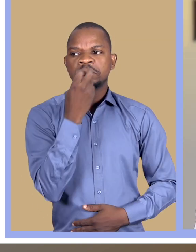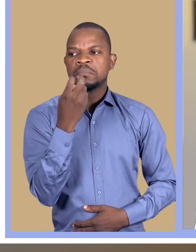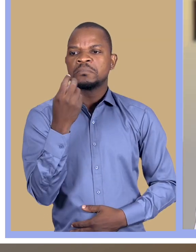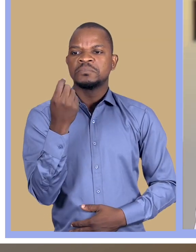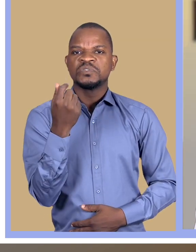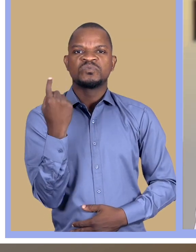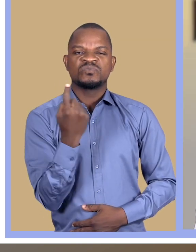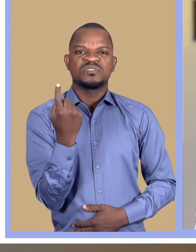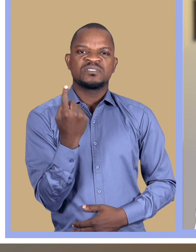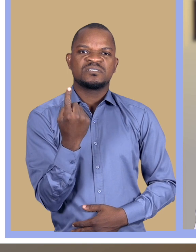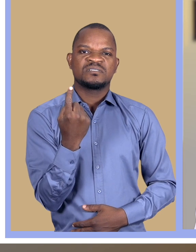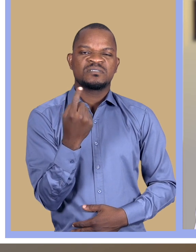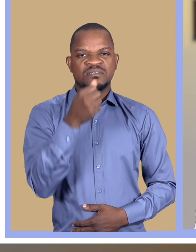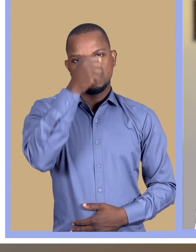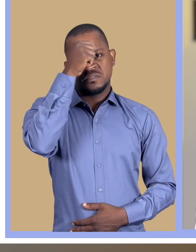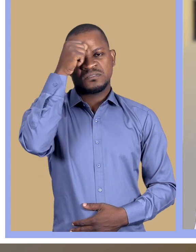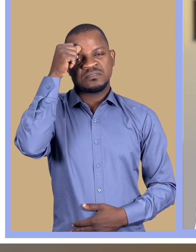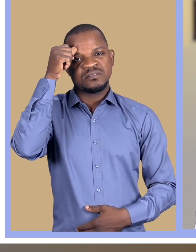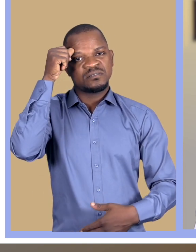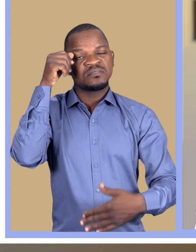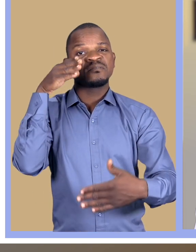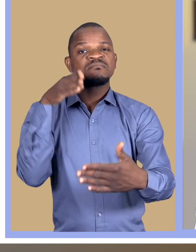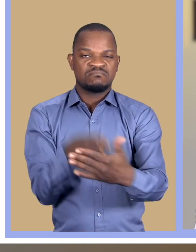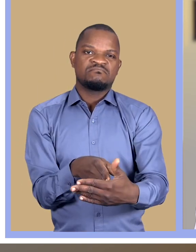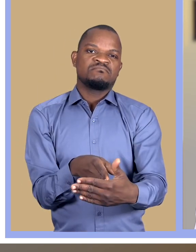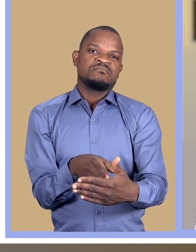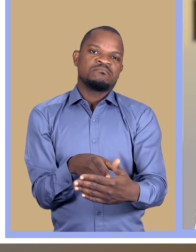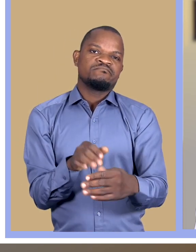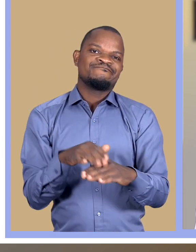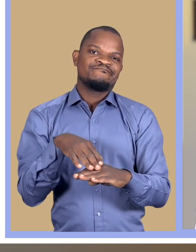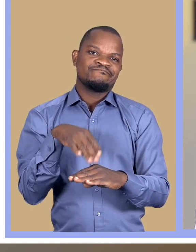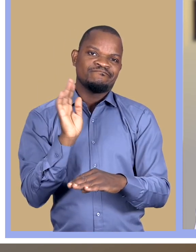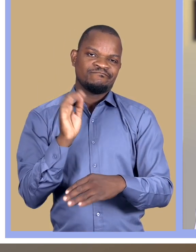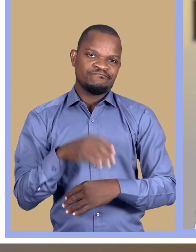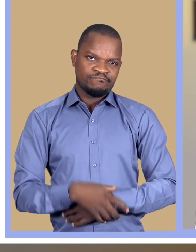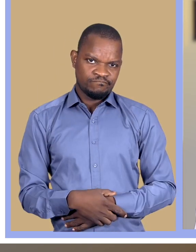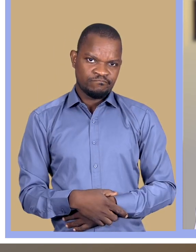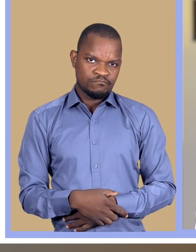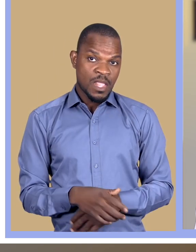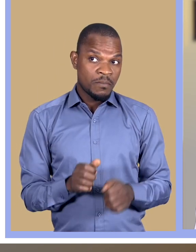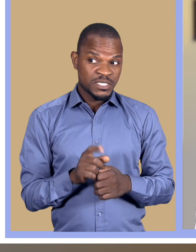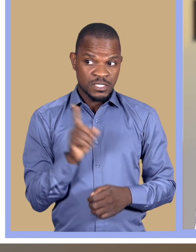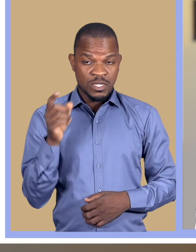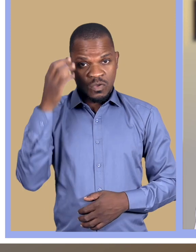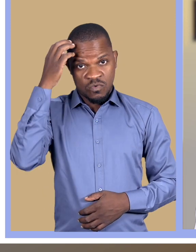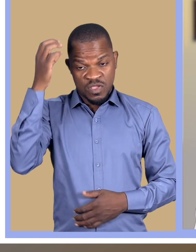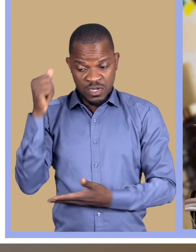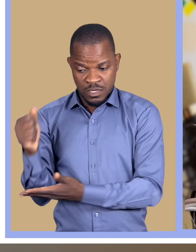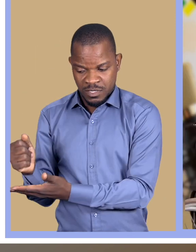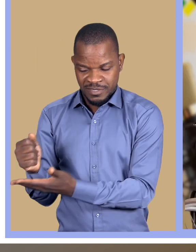conseguem fazer mais do que o pouco que podem. Então, ter este apoio a nível do Estado, do